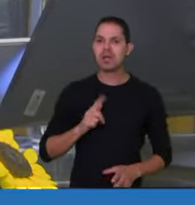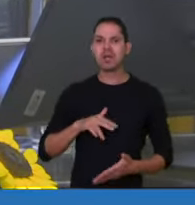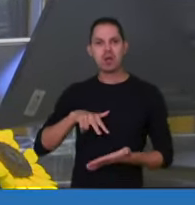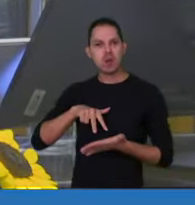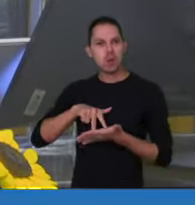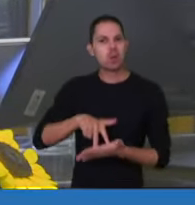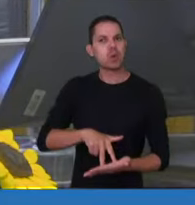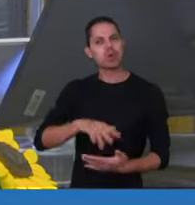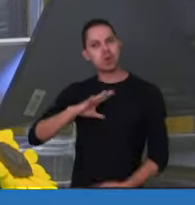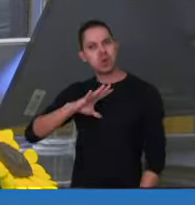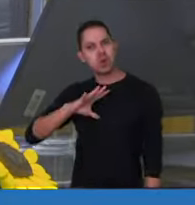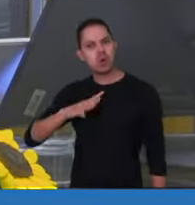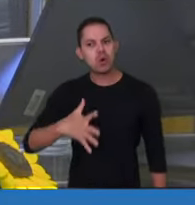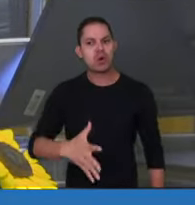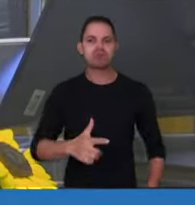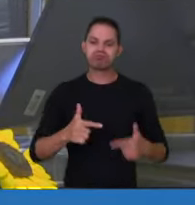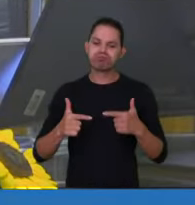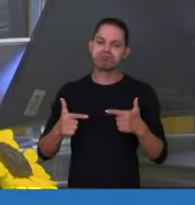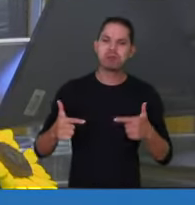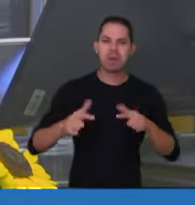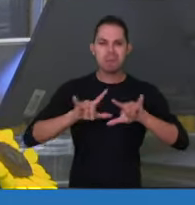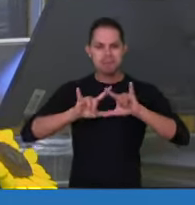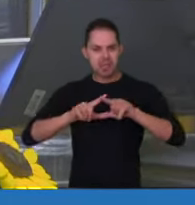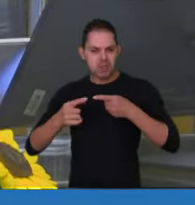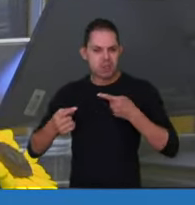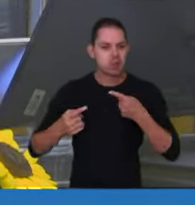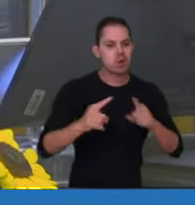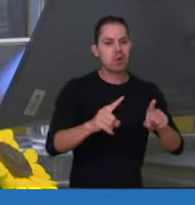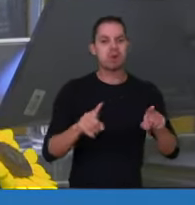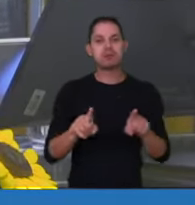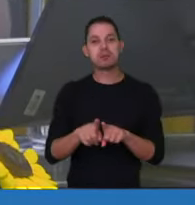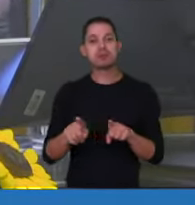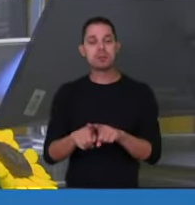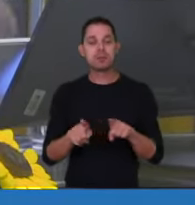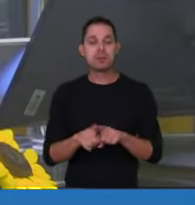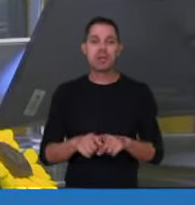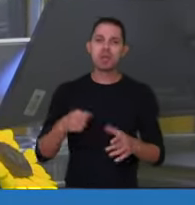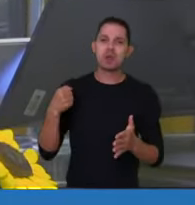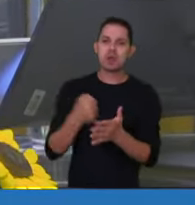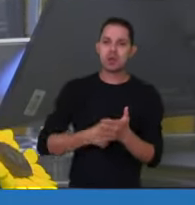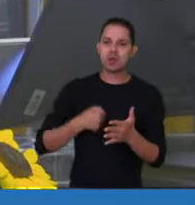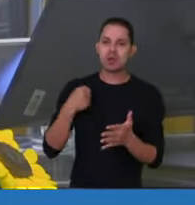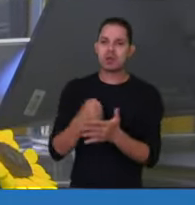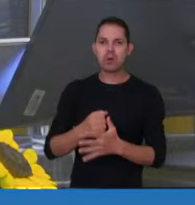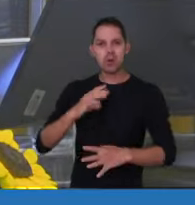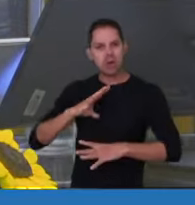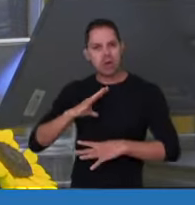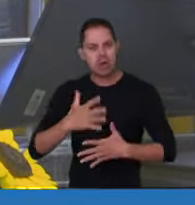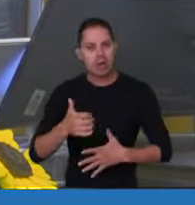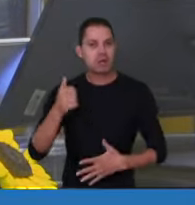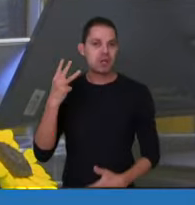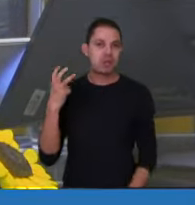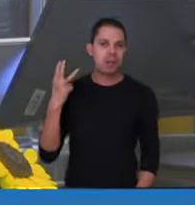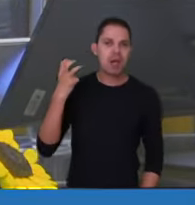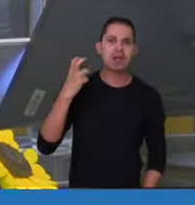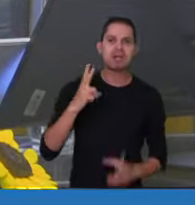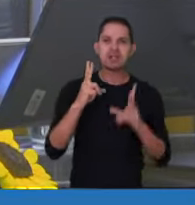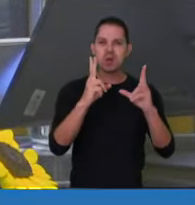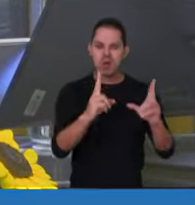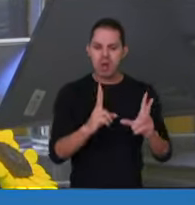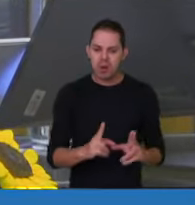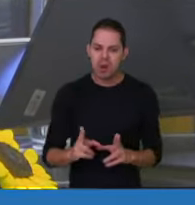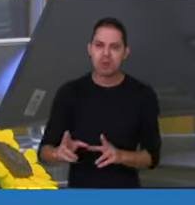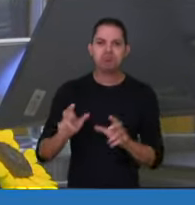coragem para ir para cima das milícias, com muita coragem para brigar para que tenham mais Marielles em todos os espaços de